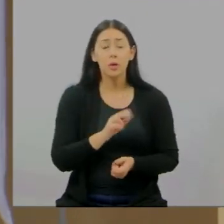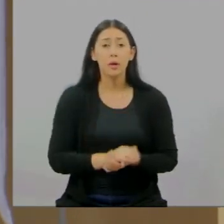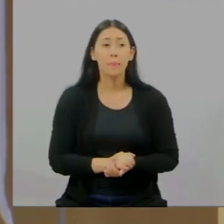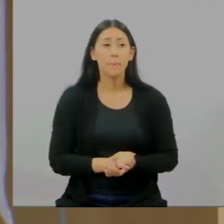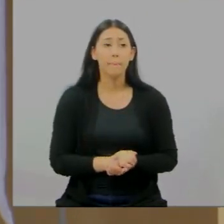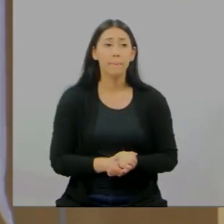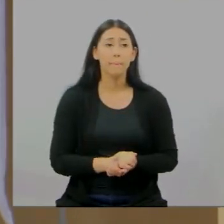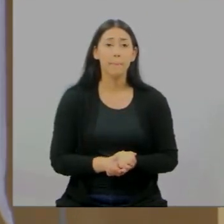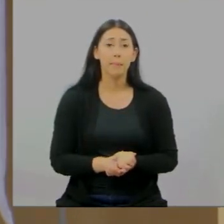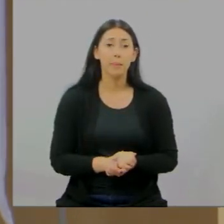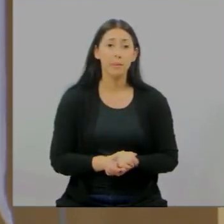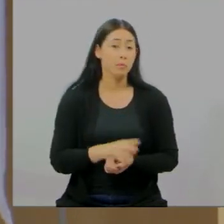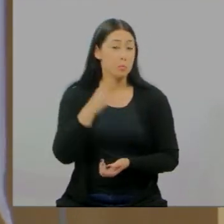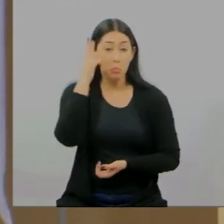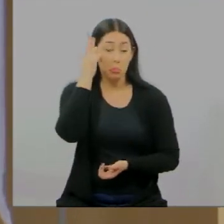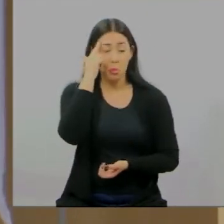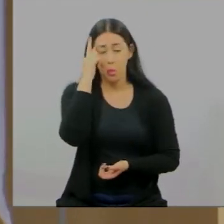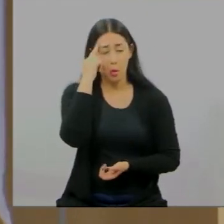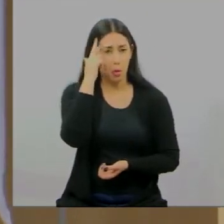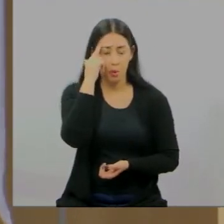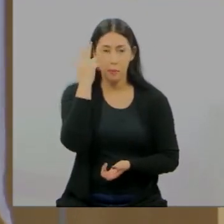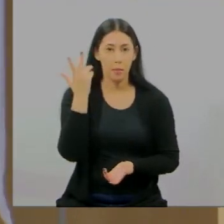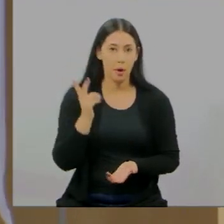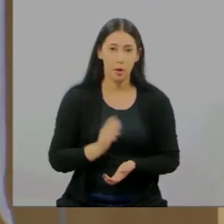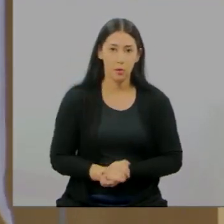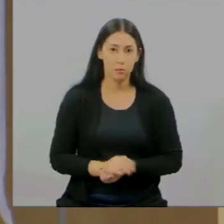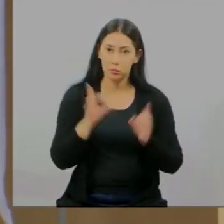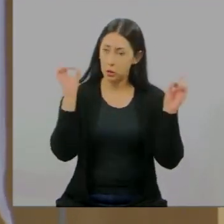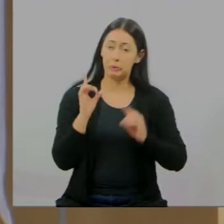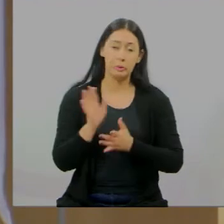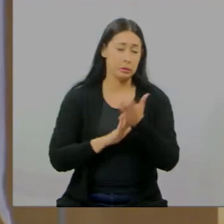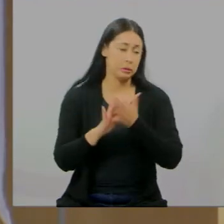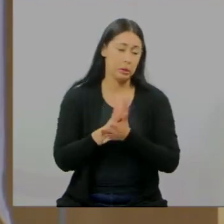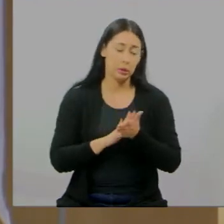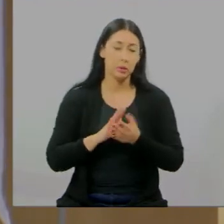levar normalmente o cliente normal, sem deficiência.